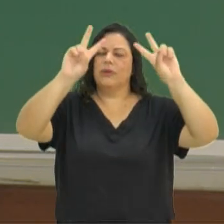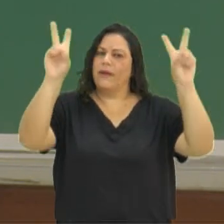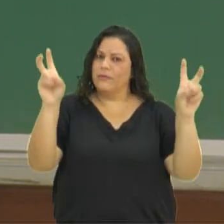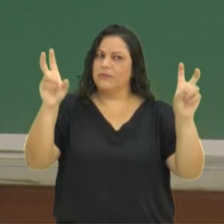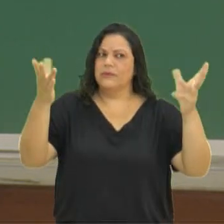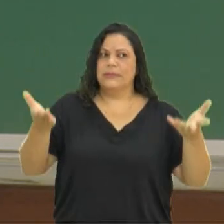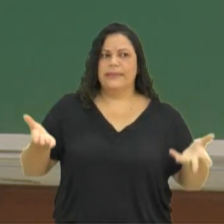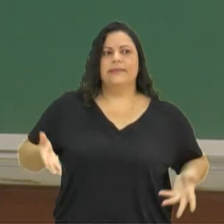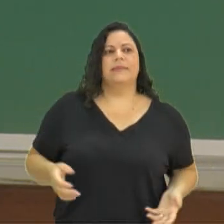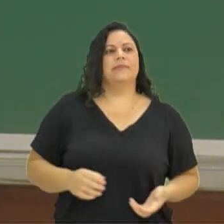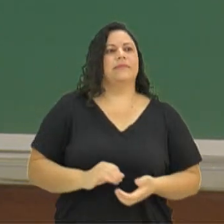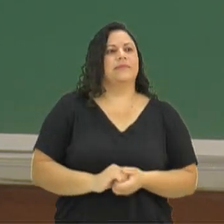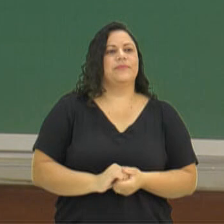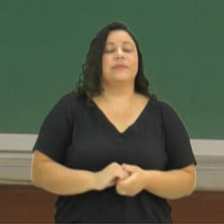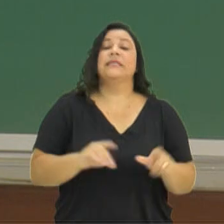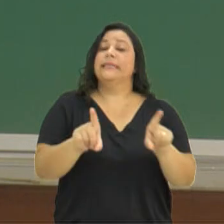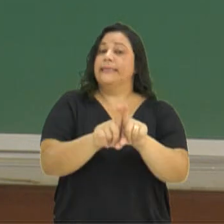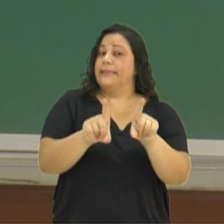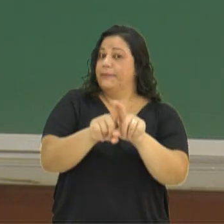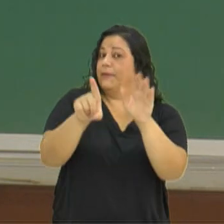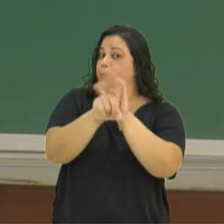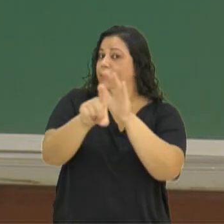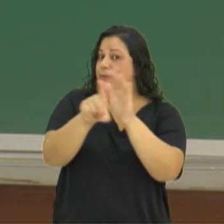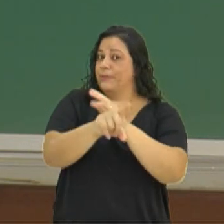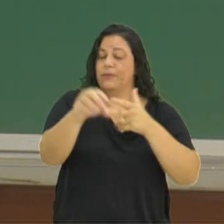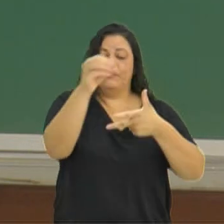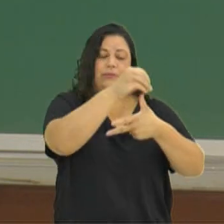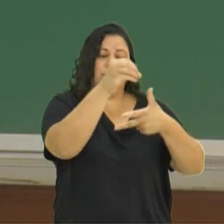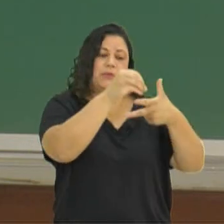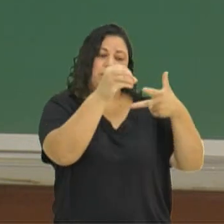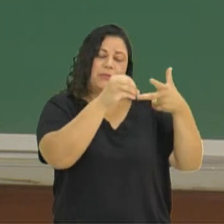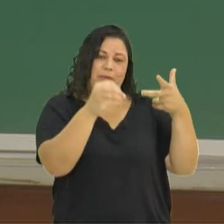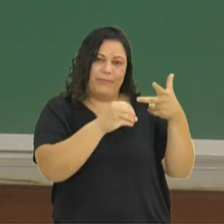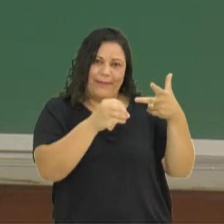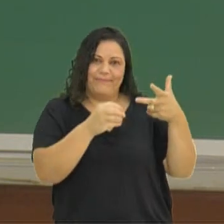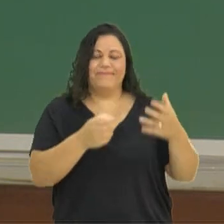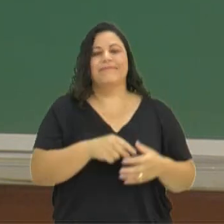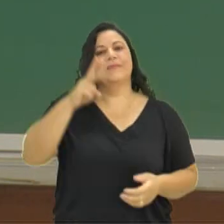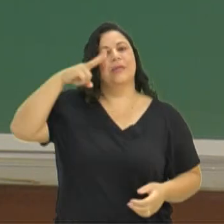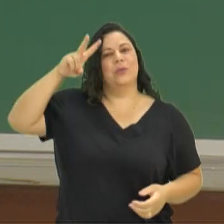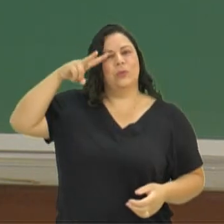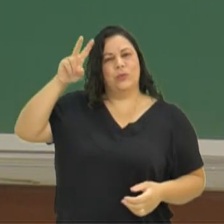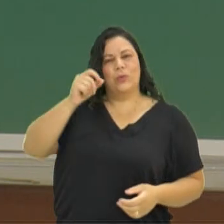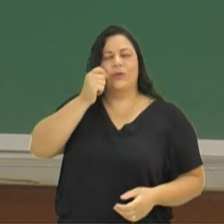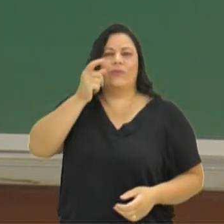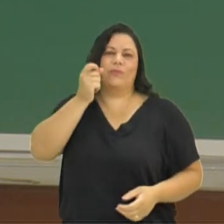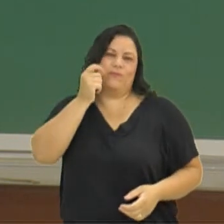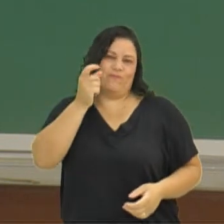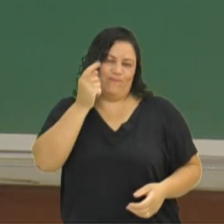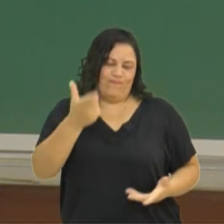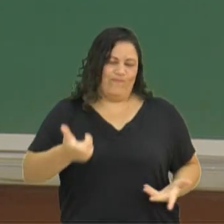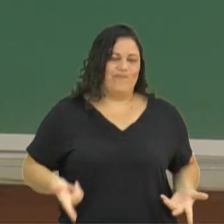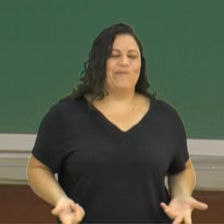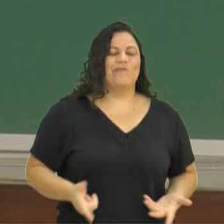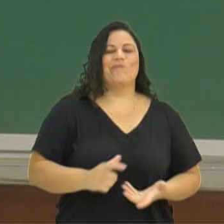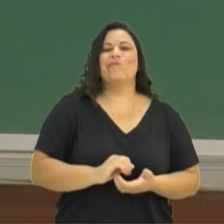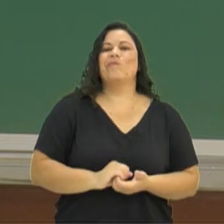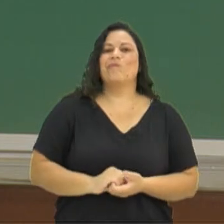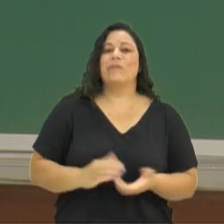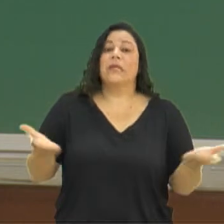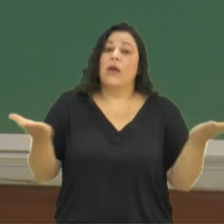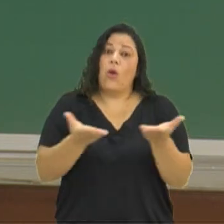la question enem, havia uma historieta de gaturro, uma historinha do gaturro. A ver que vamos aprender